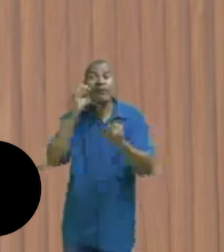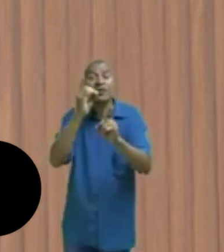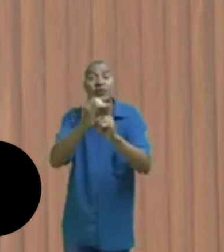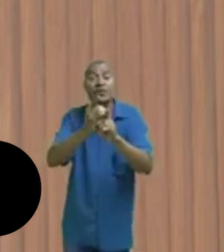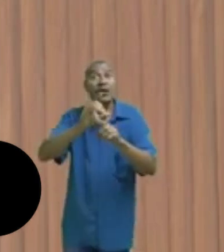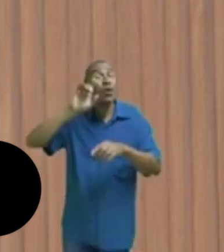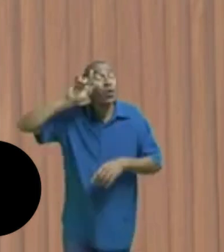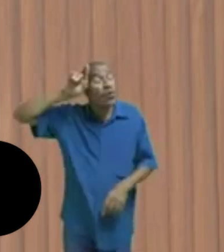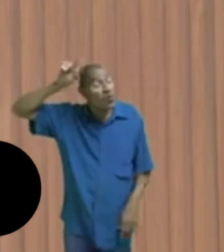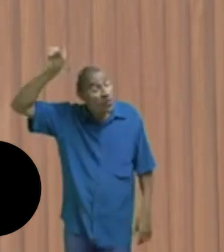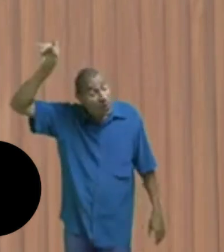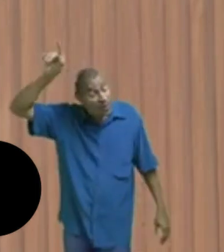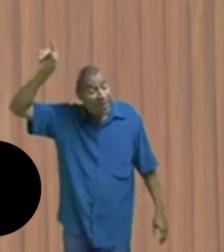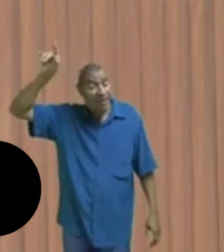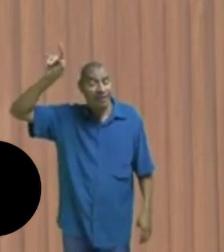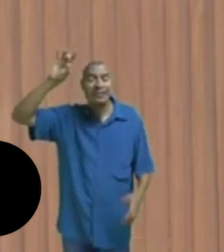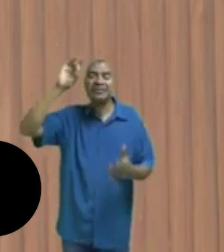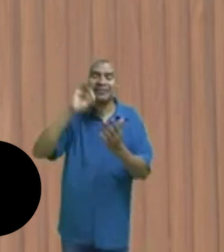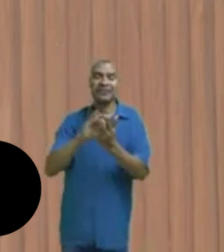encontrou.